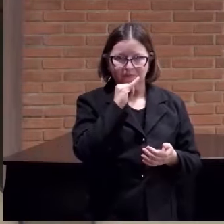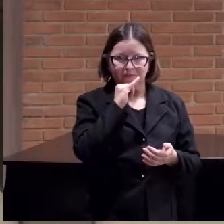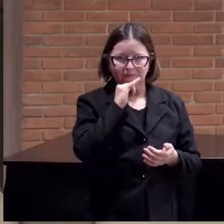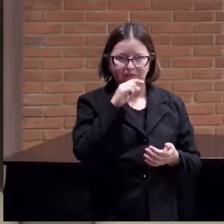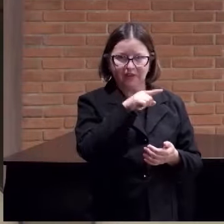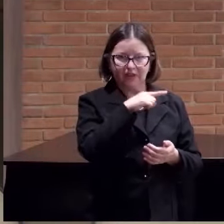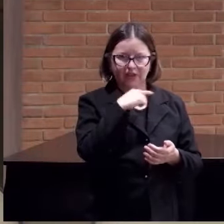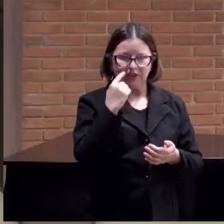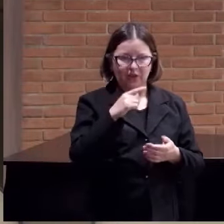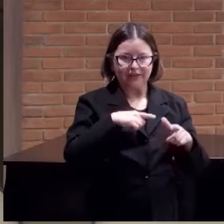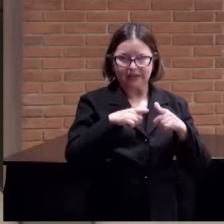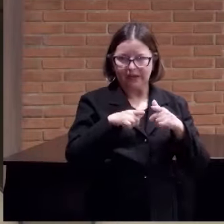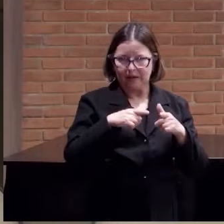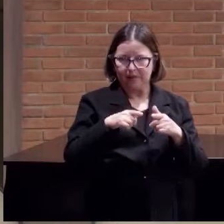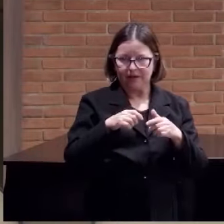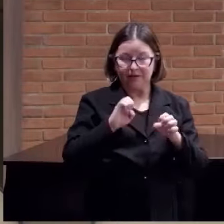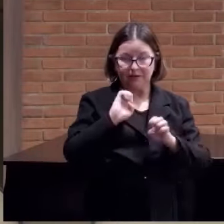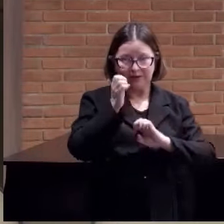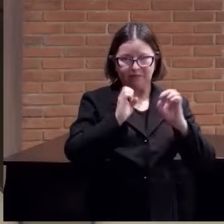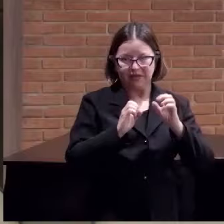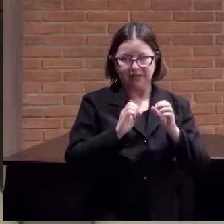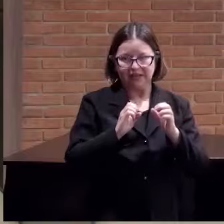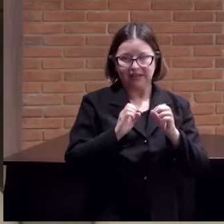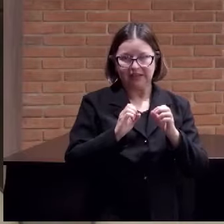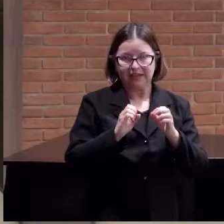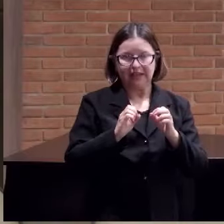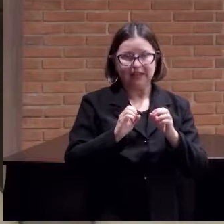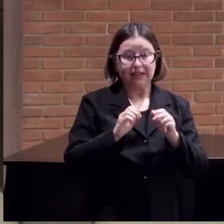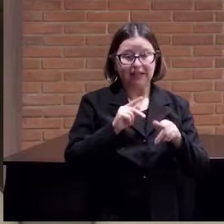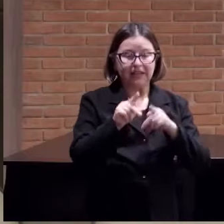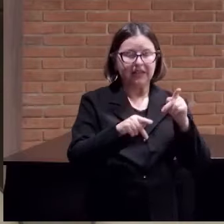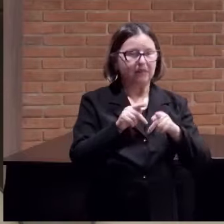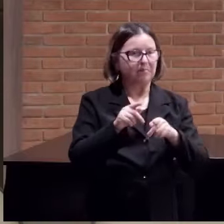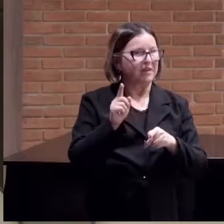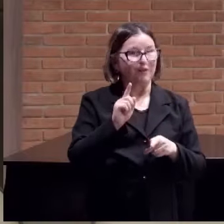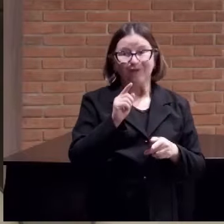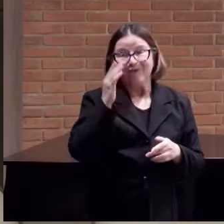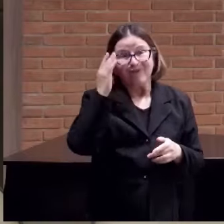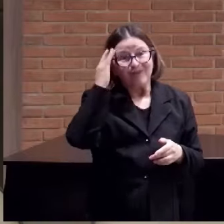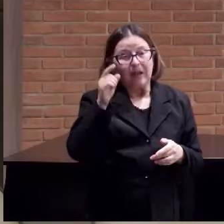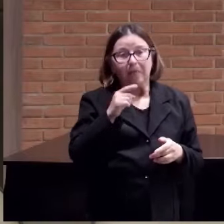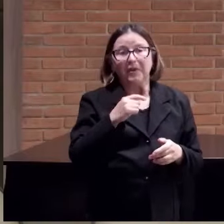cristãos. Nós podemos estar negando Jesus.